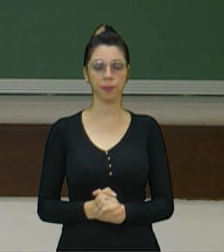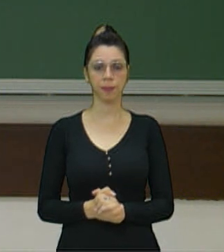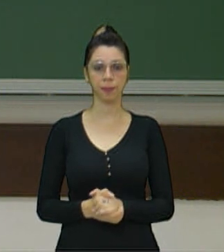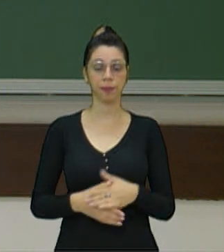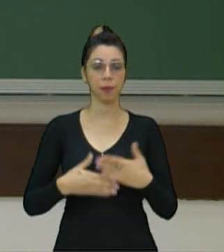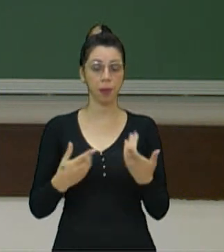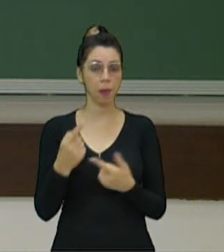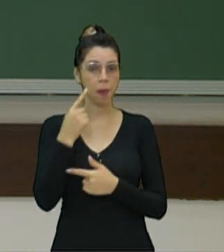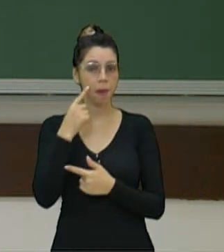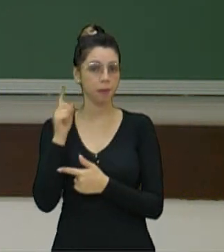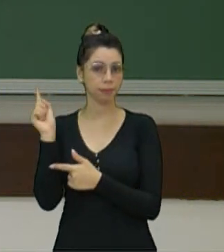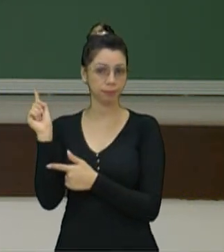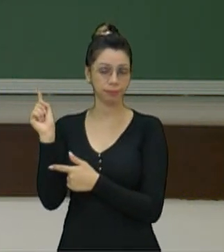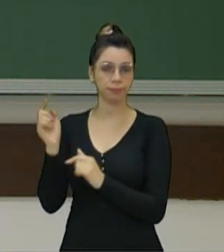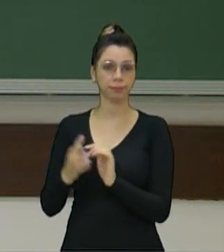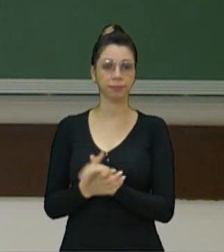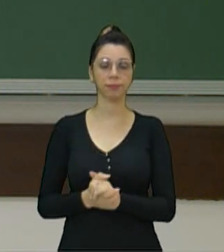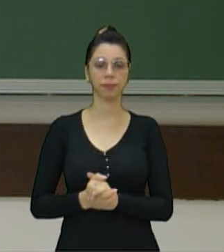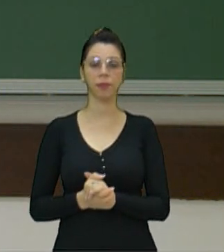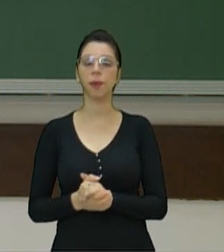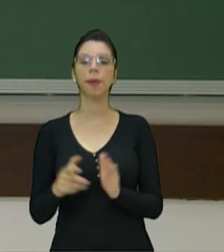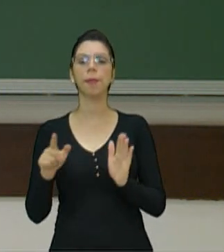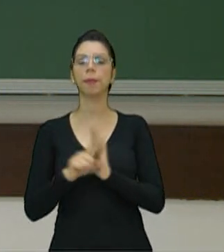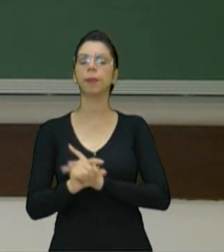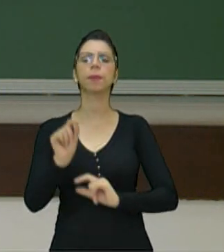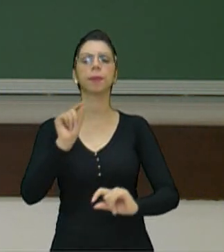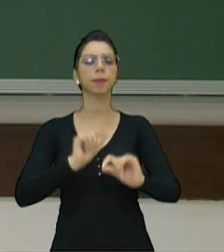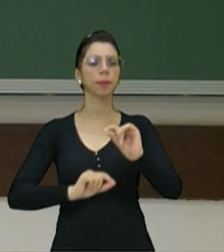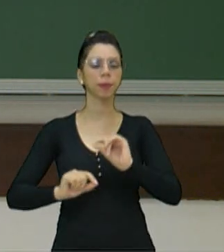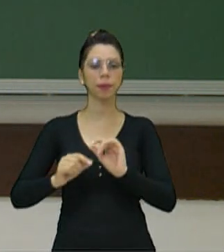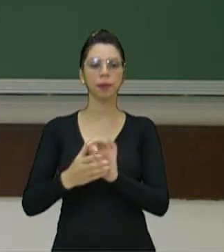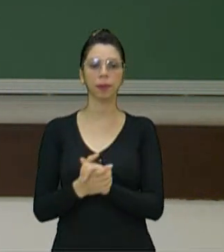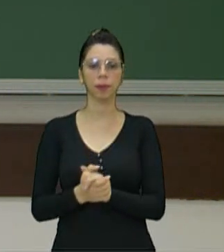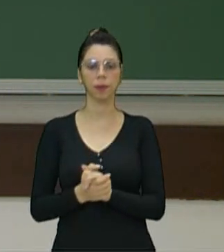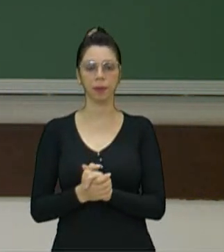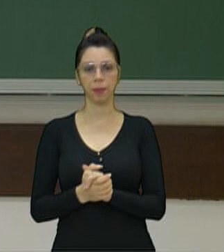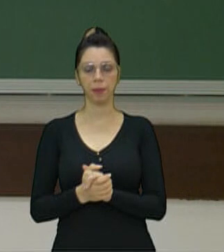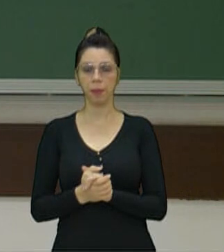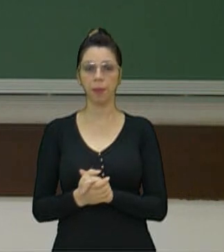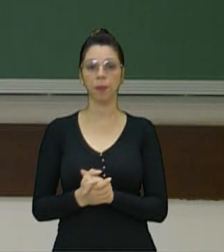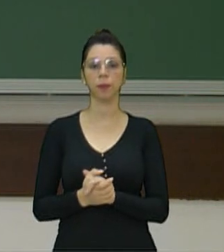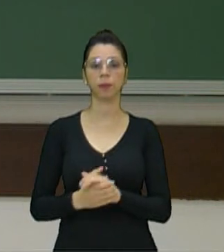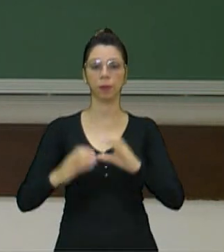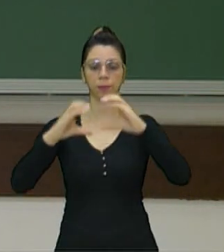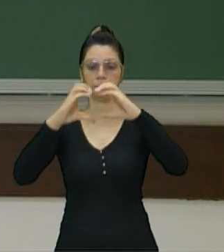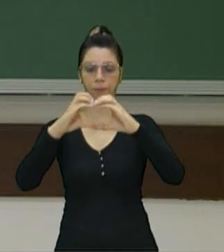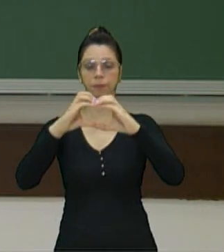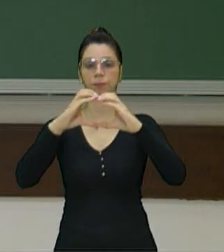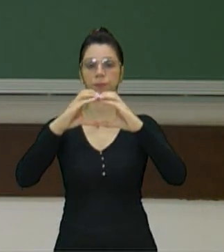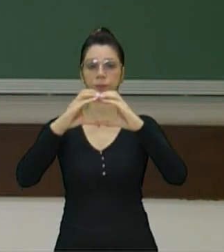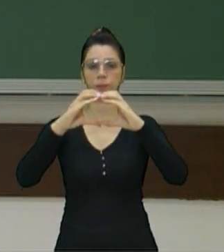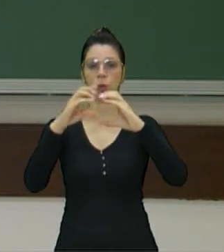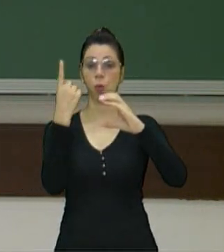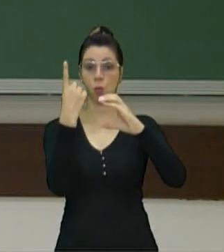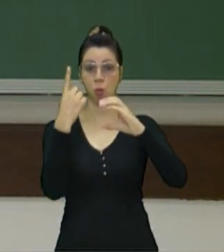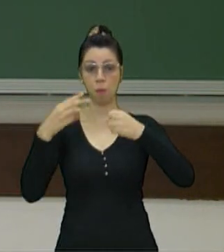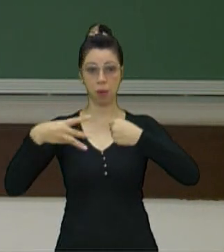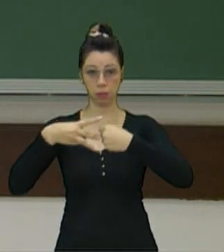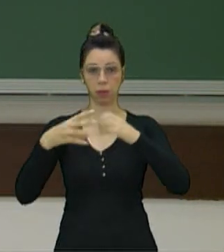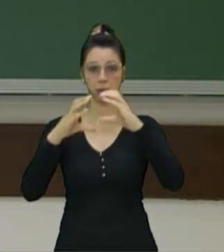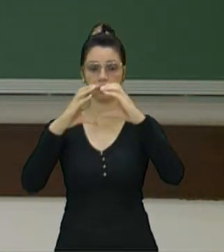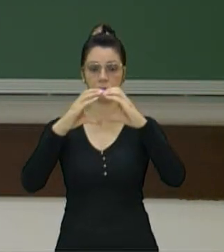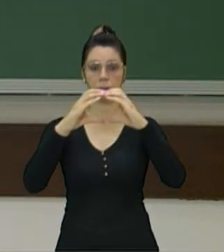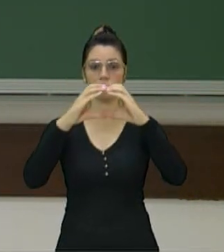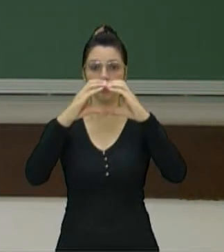Então vamos lá. A pergunta era o seguinte: um indivíduo unicelular, né, ele vai se dividir espontaneamente em